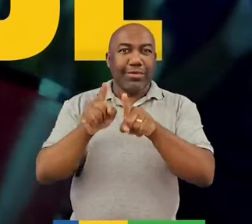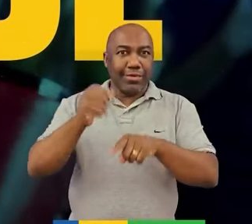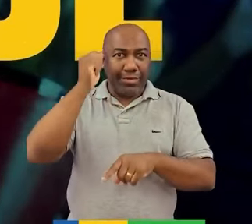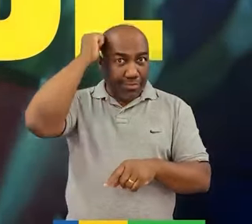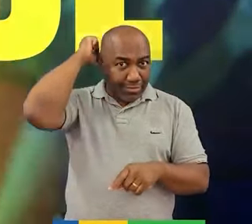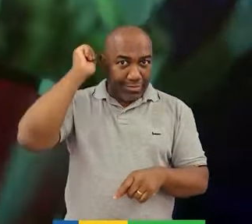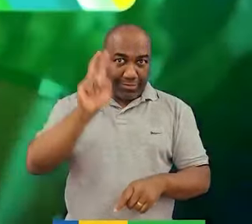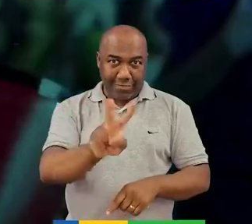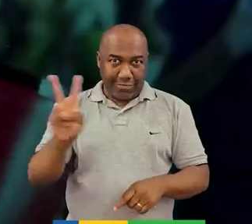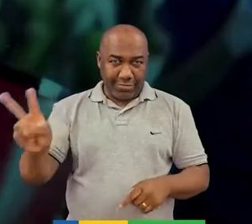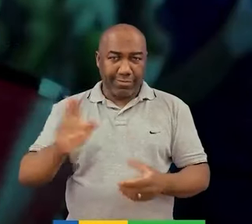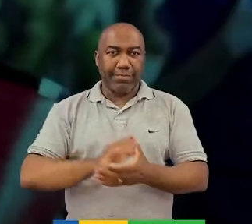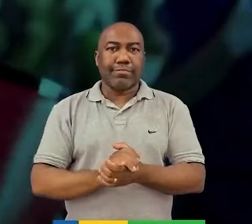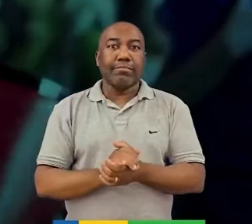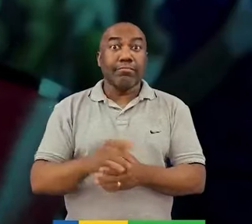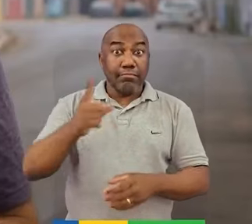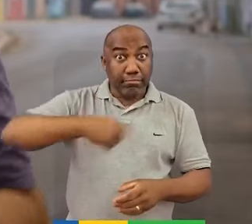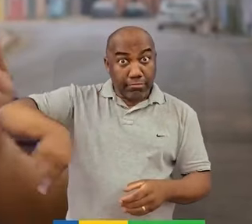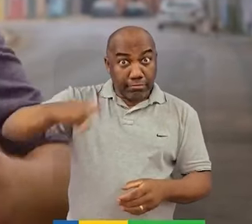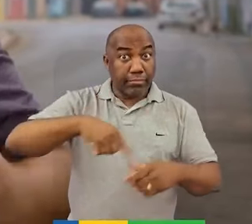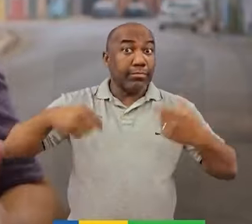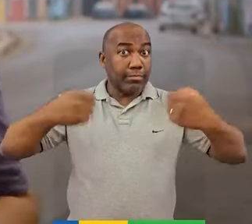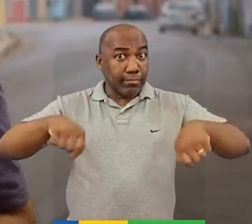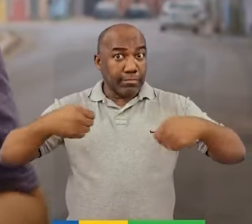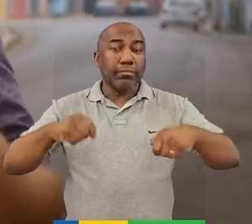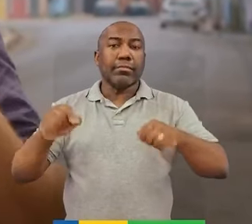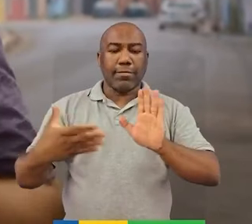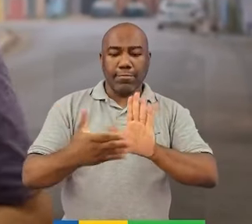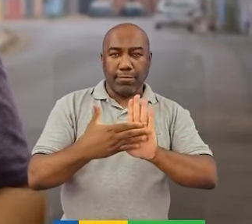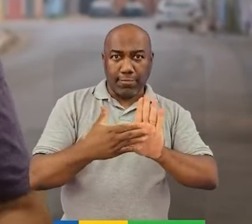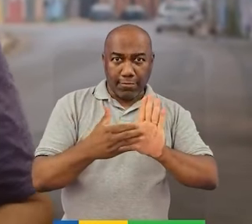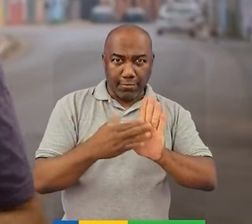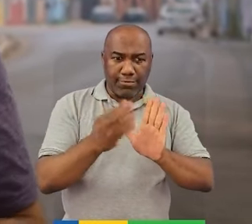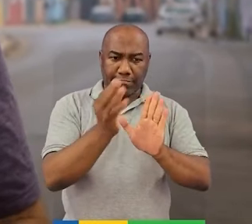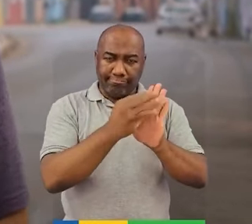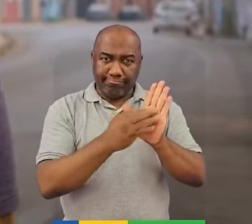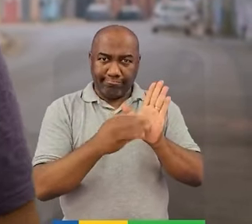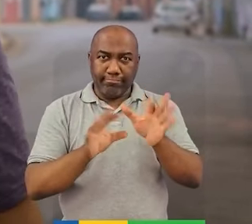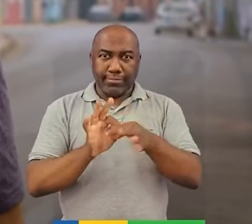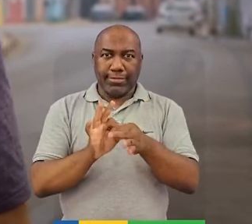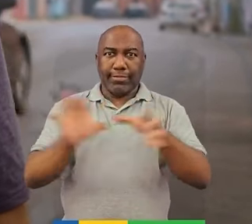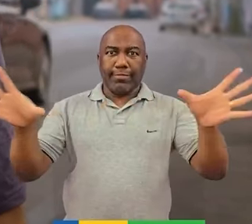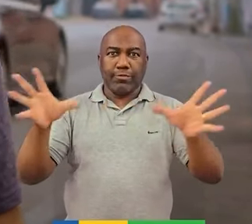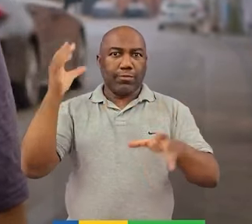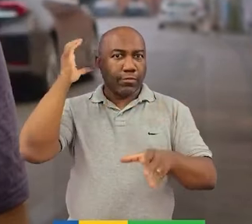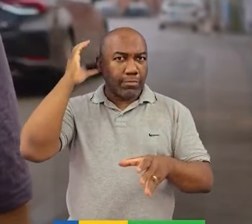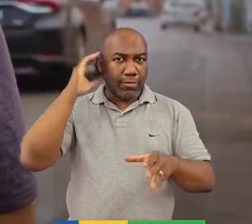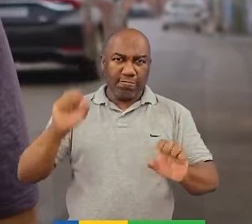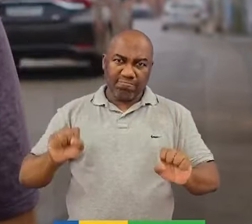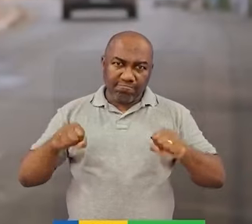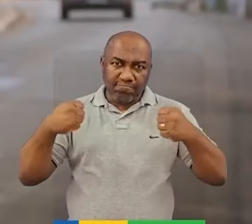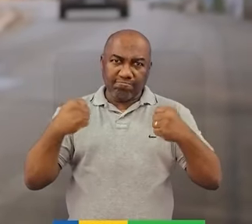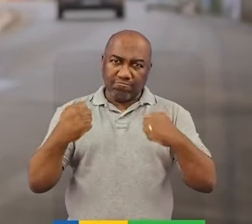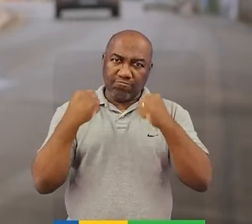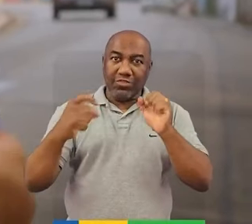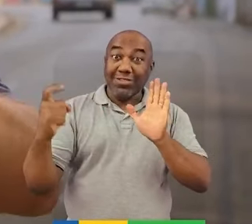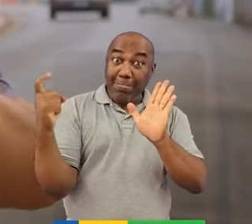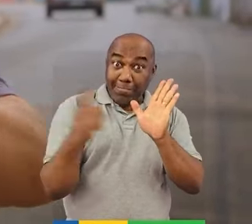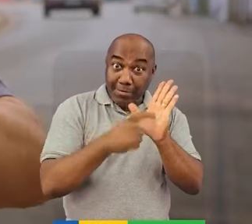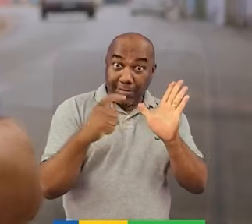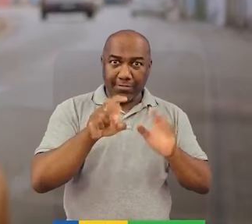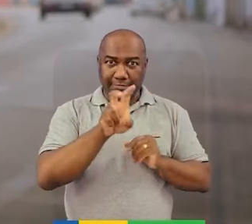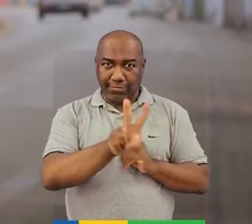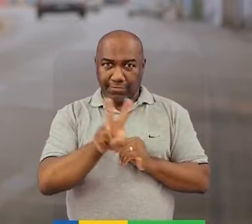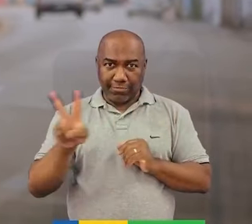é de verdade. Abílio 22. Nós temos as melhores propostas para libertar Cuiabá. Vamos para